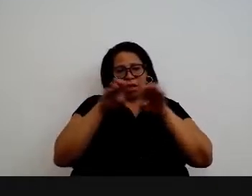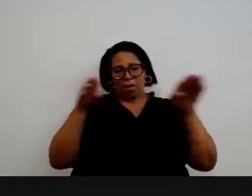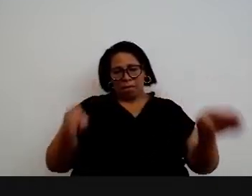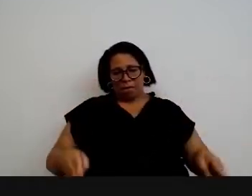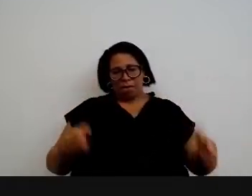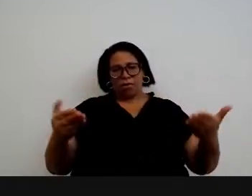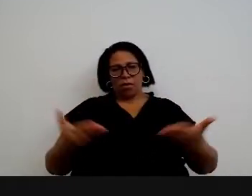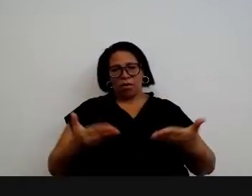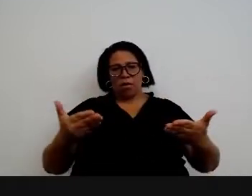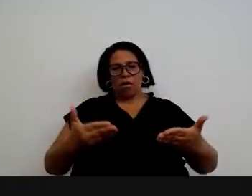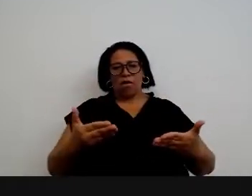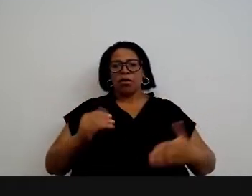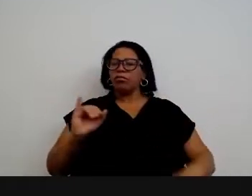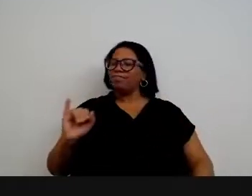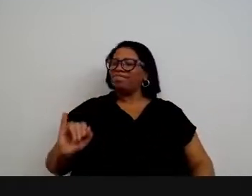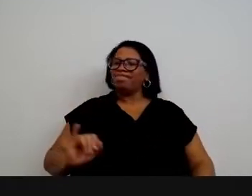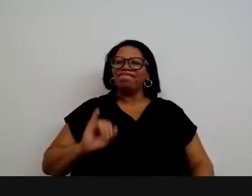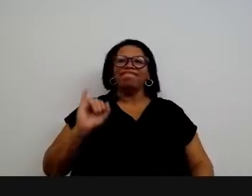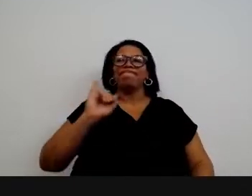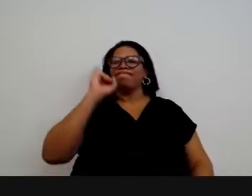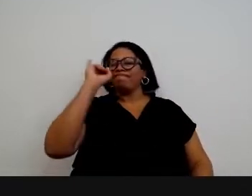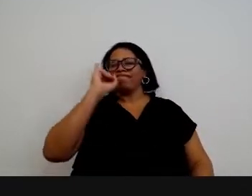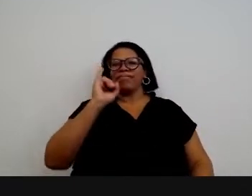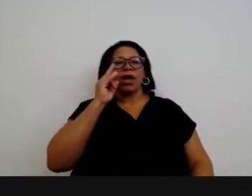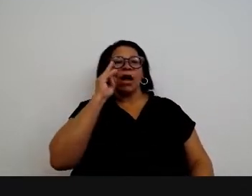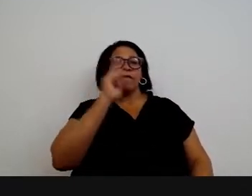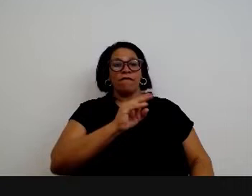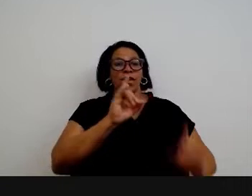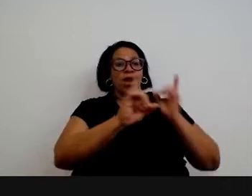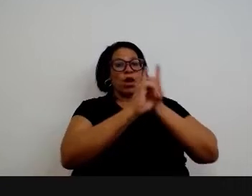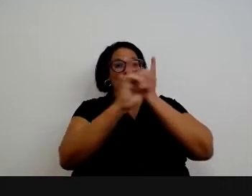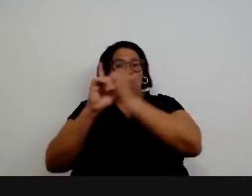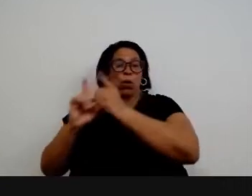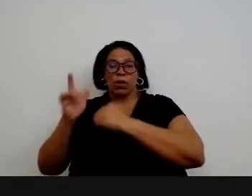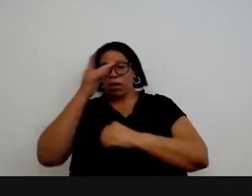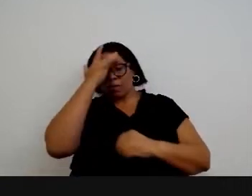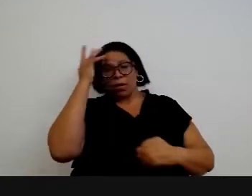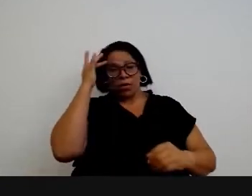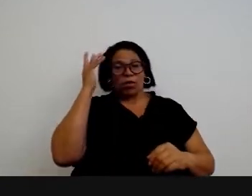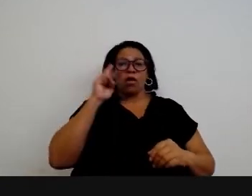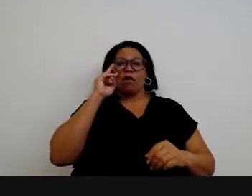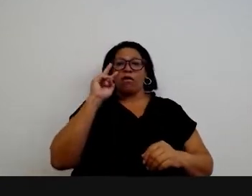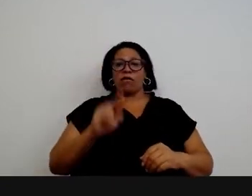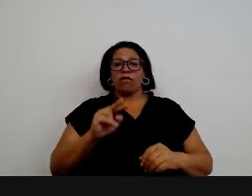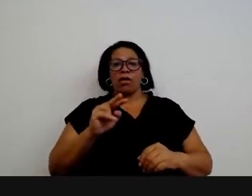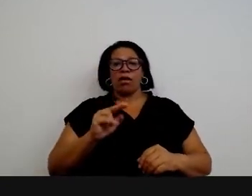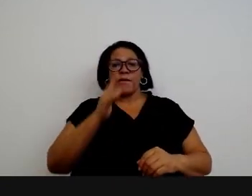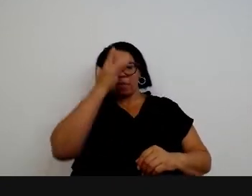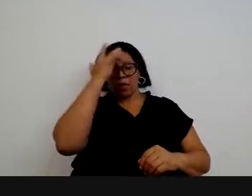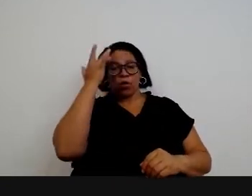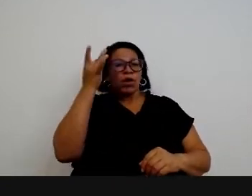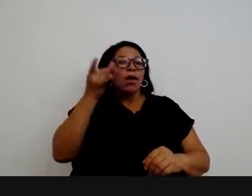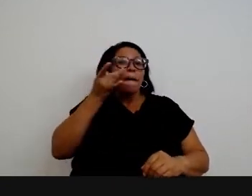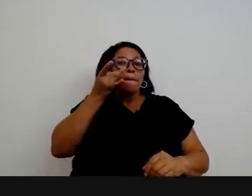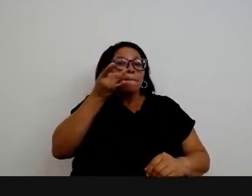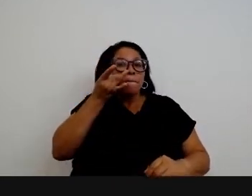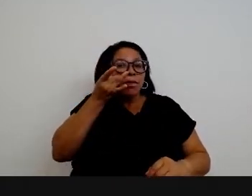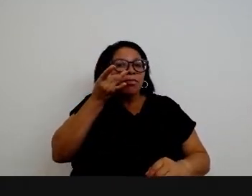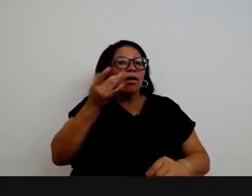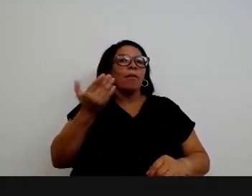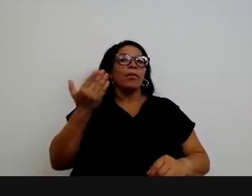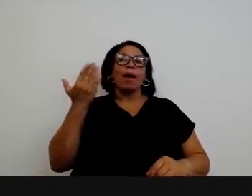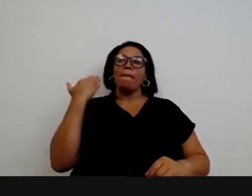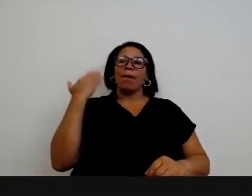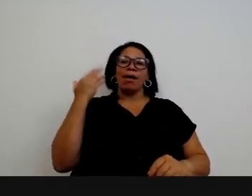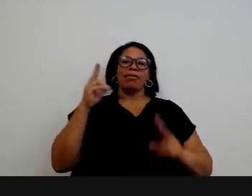que extremamente relevante, rever pessoas ou ver pessoas fisicamente, né? Porque a gente se